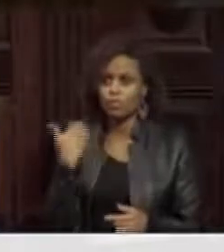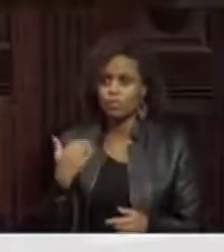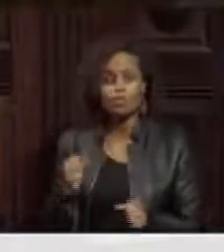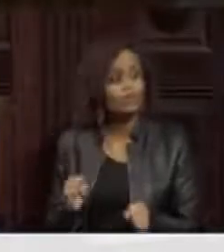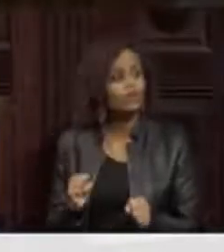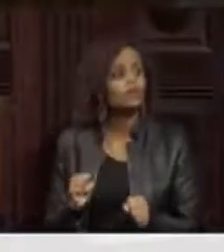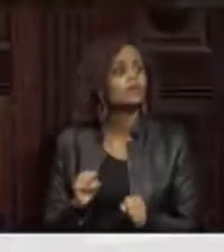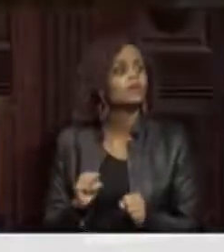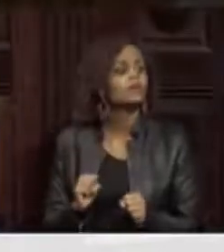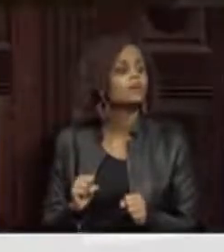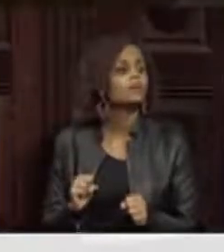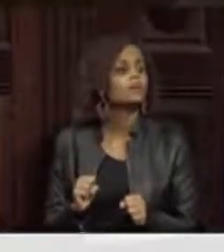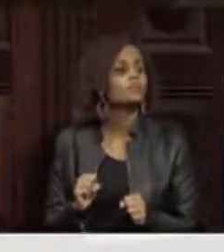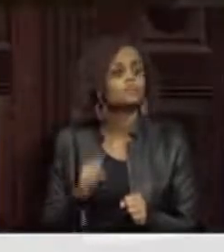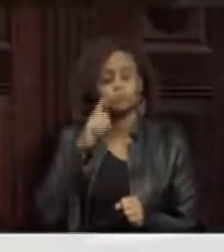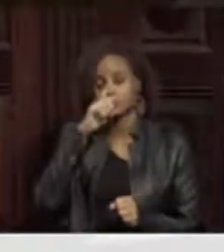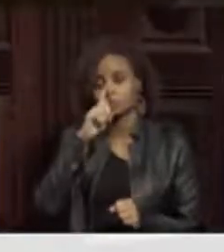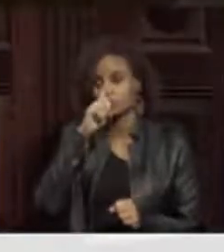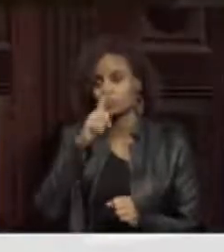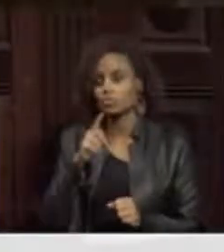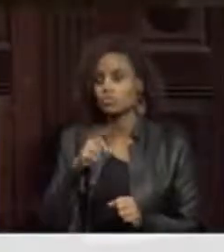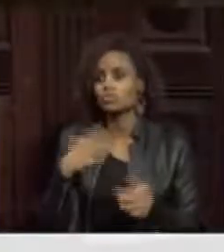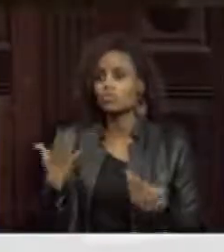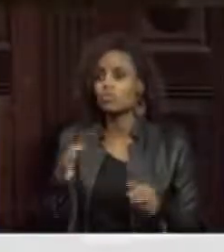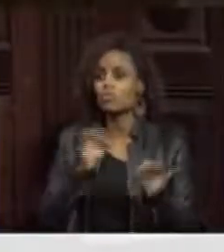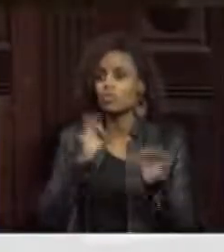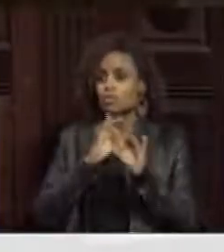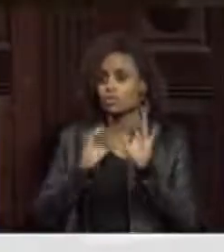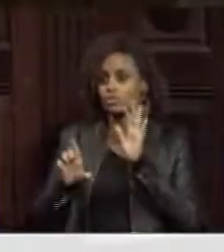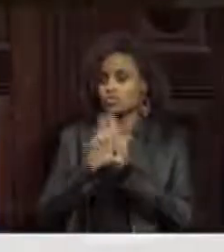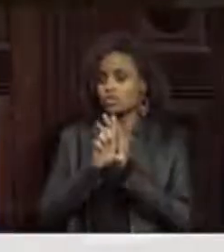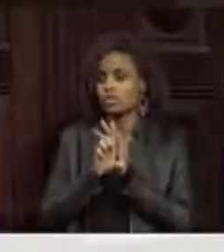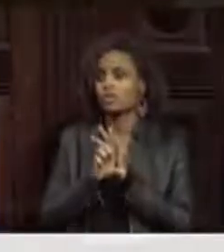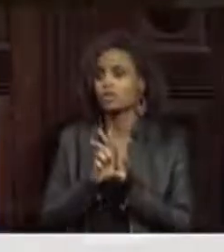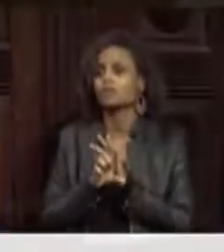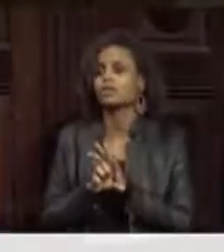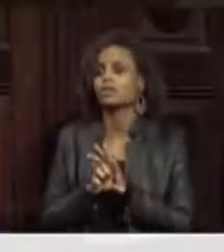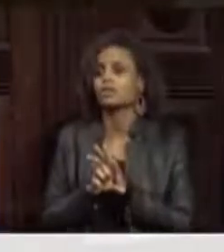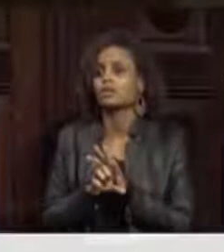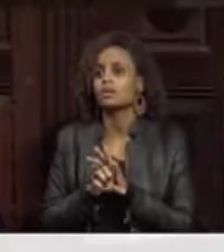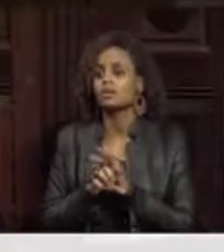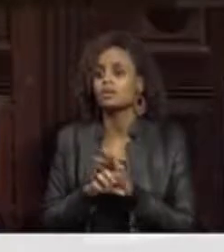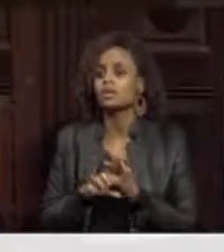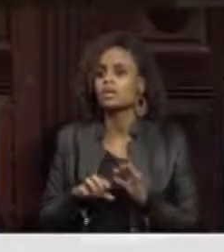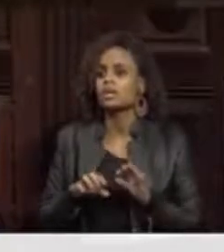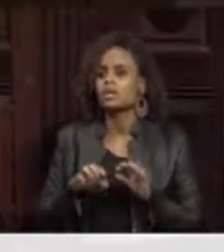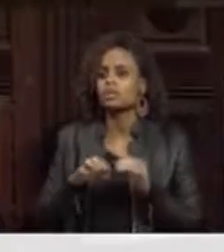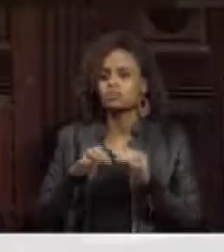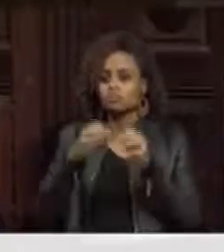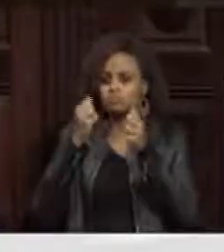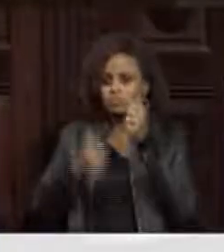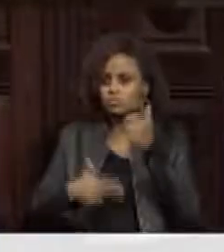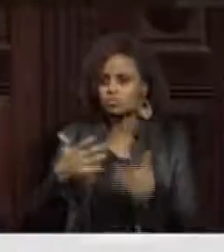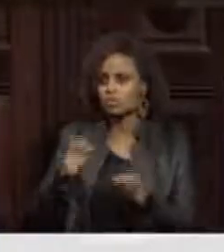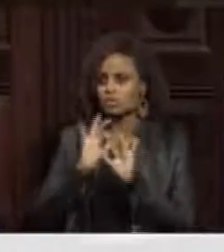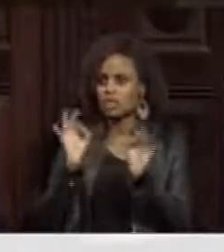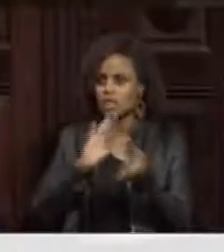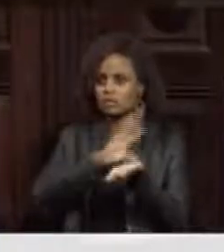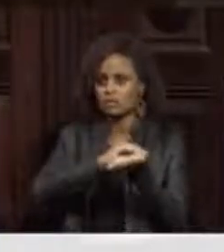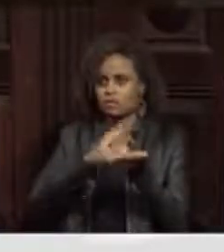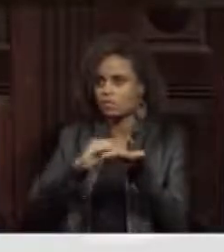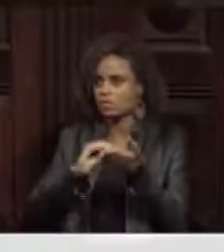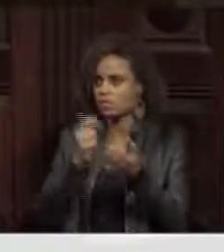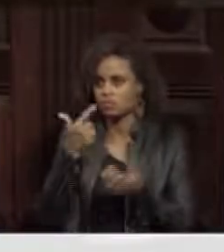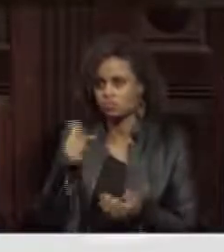No entanto, o projeto apresentado dessa forma, sem critério, colocando desde